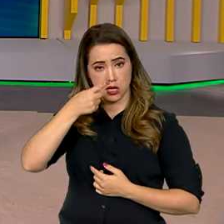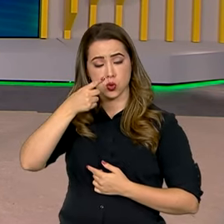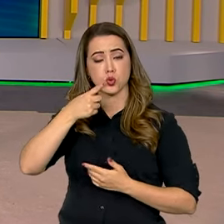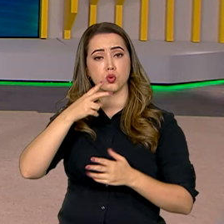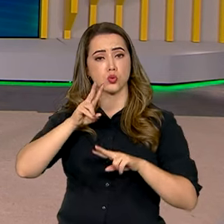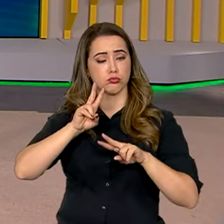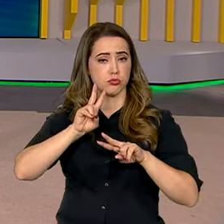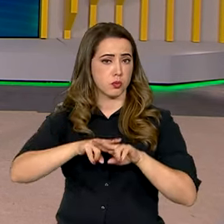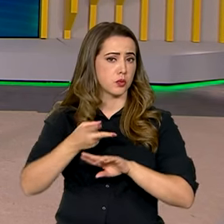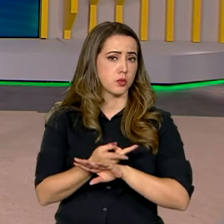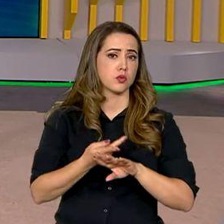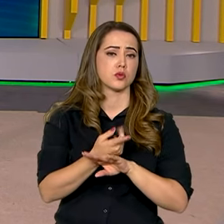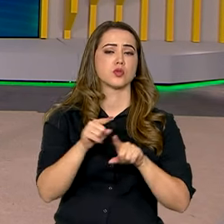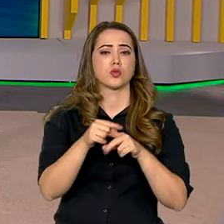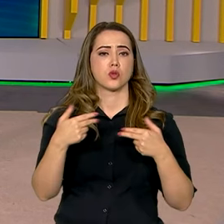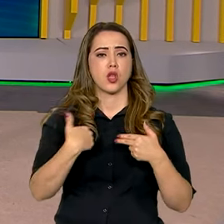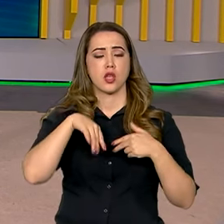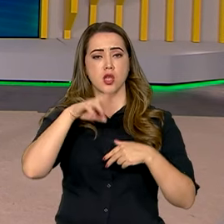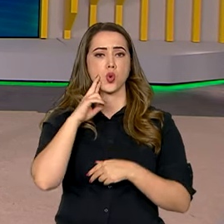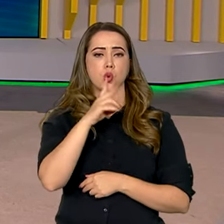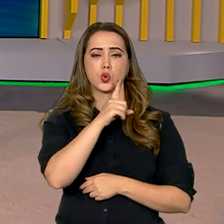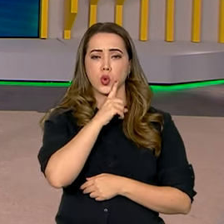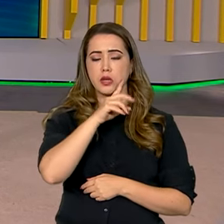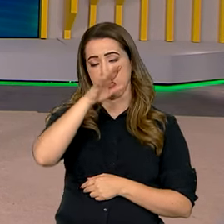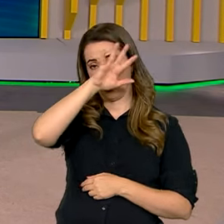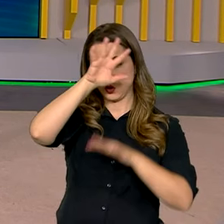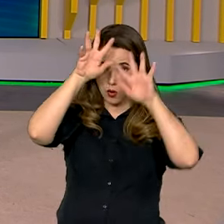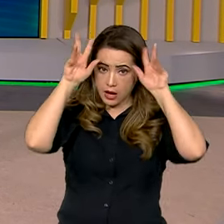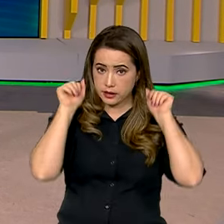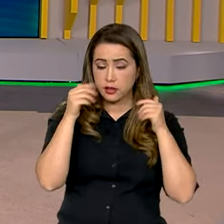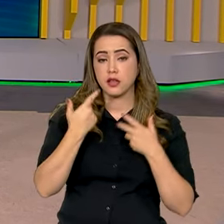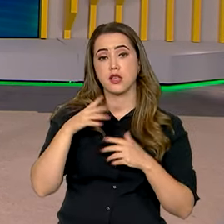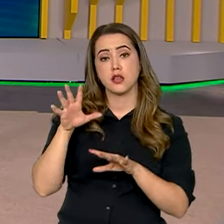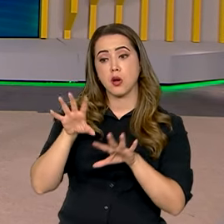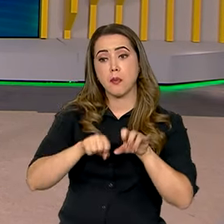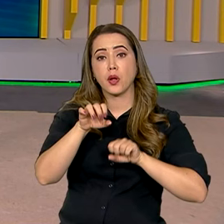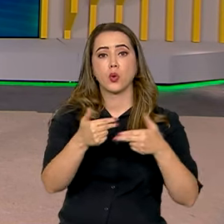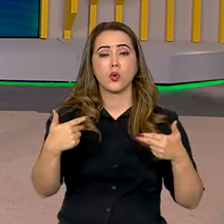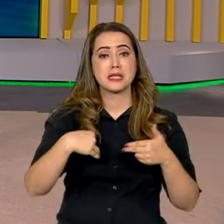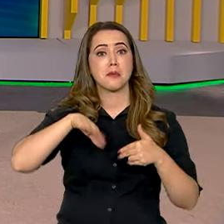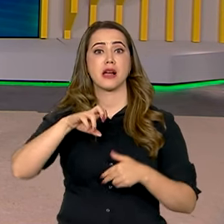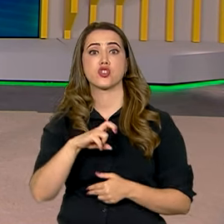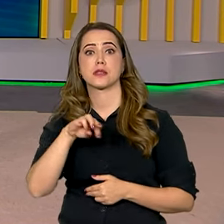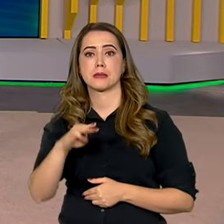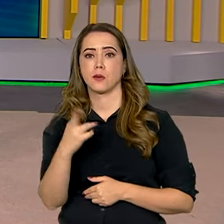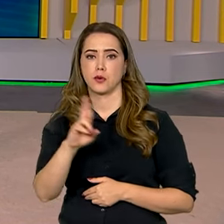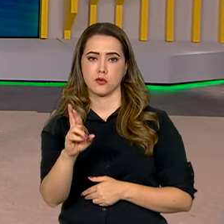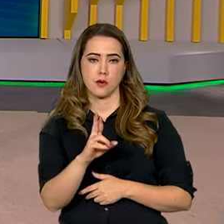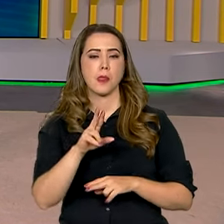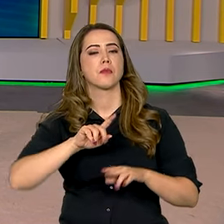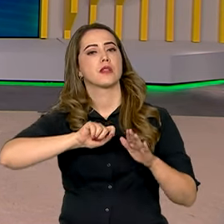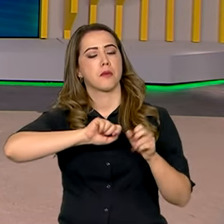e resultaram na apreensão de bens e dinheiro que somados ultrapassam 5 milhões de reais, além do bloqueio de